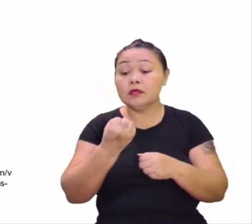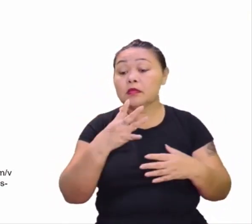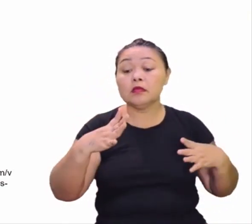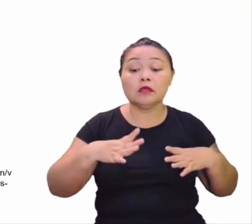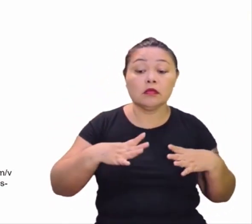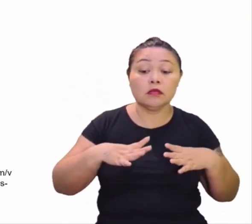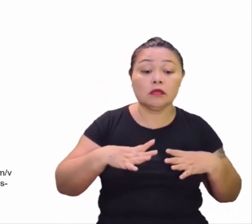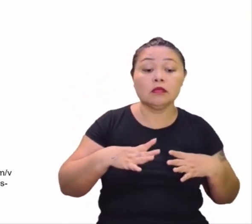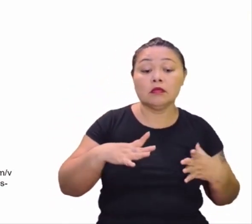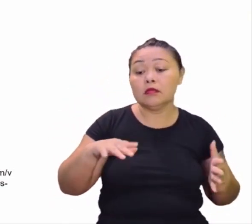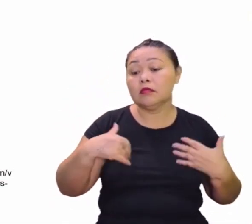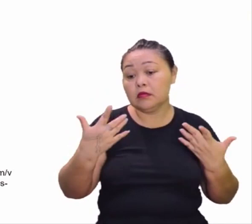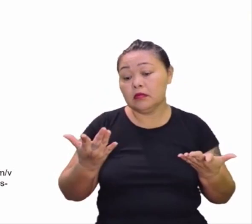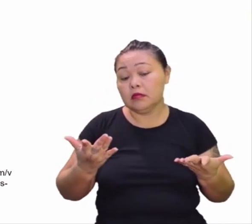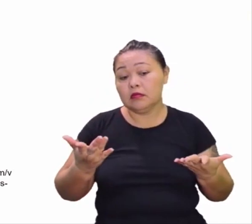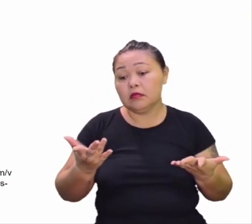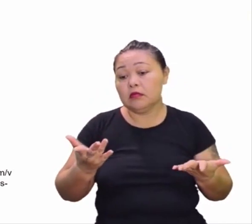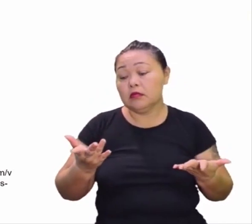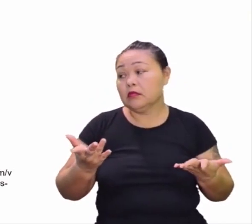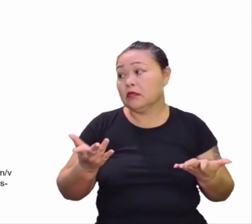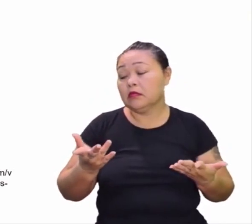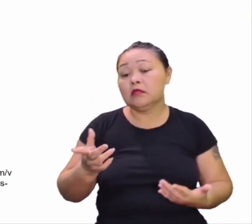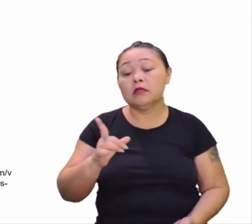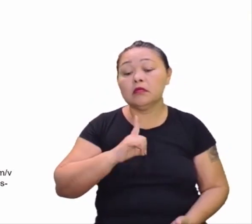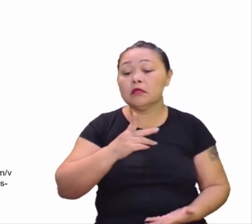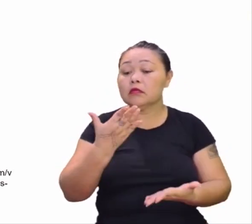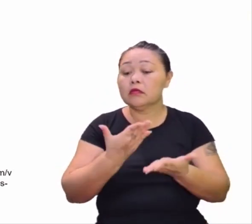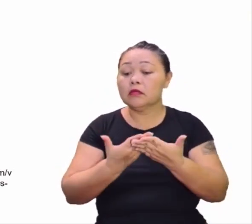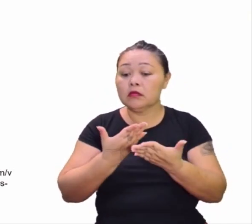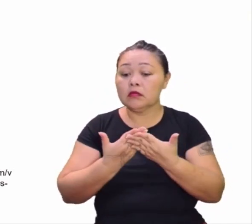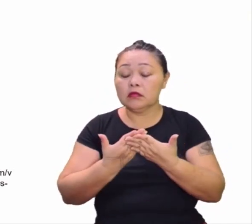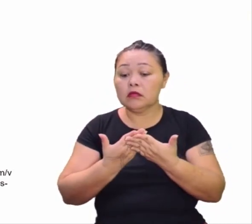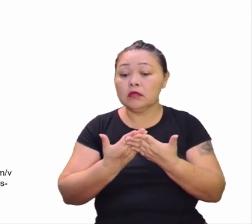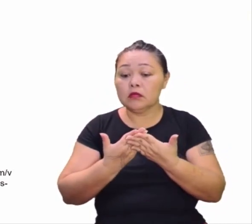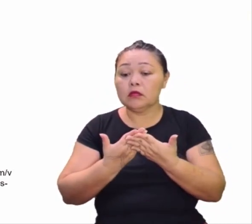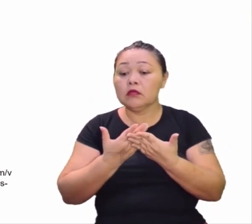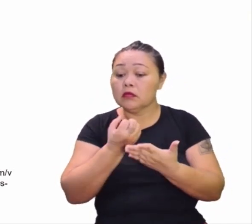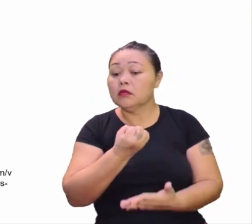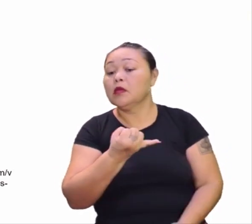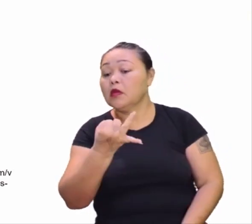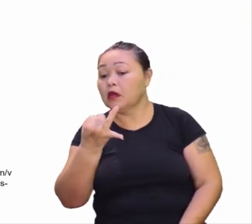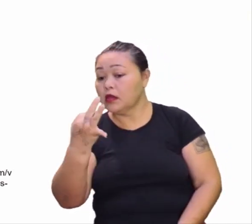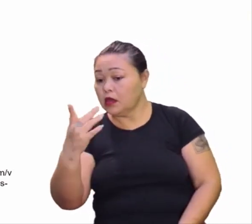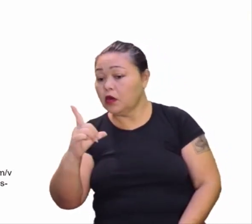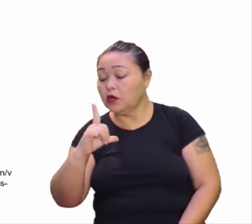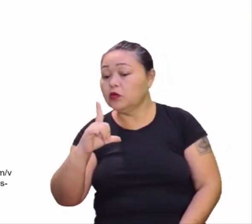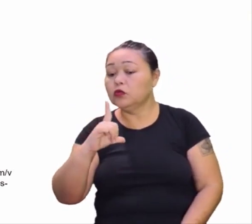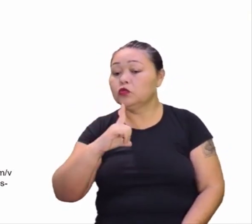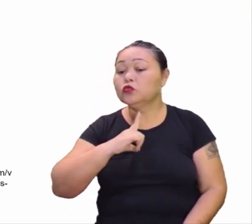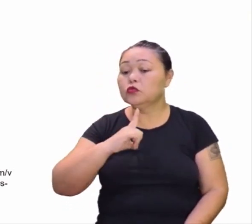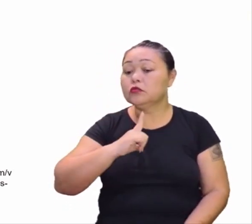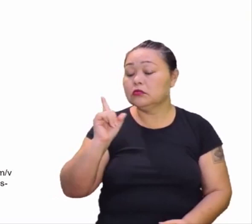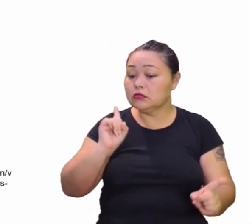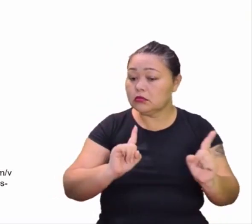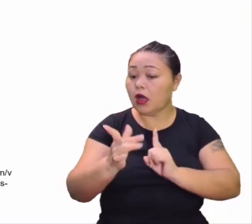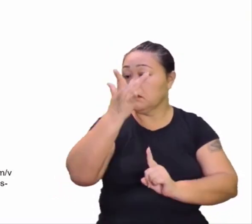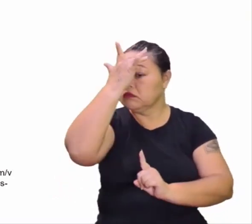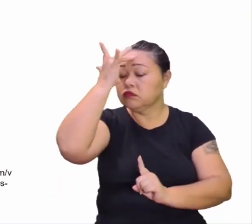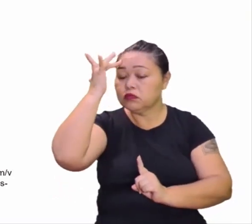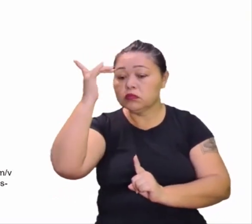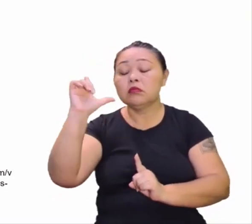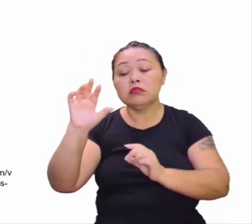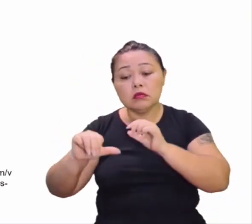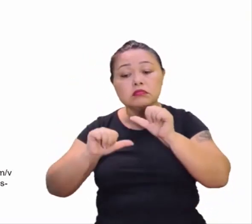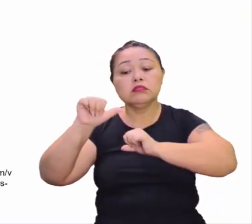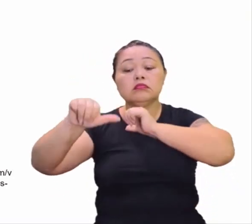uma cidade, né? Por isso que tem estudiosos que dizem que tem que ter um número mínimo de população, de habitantes,